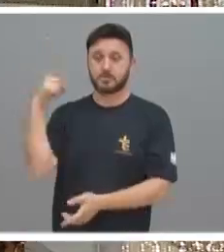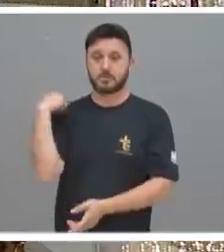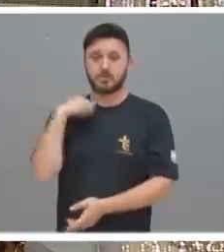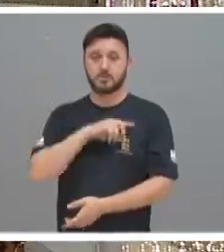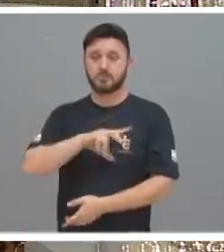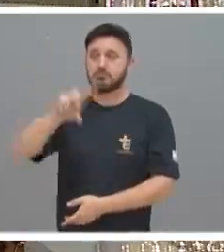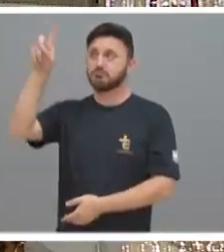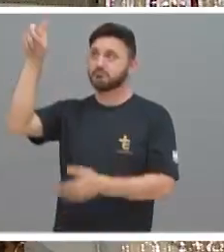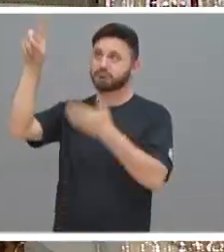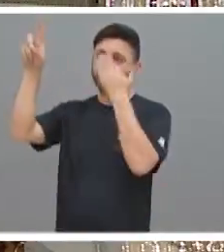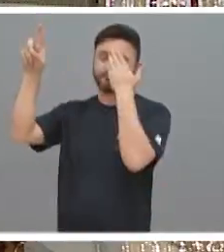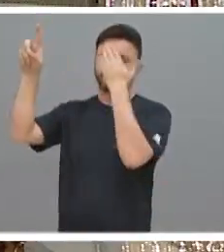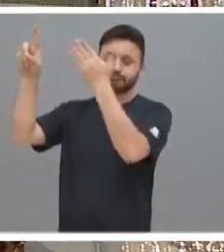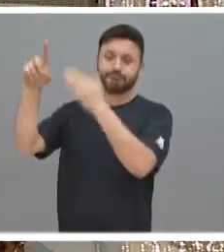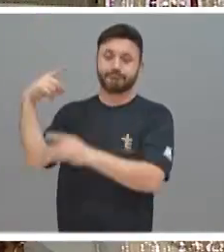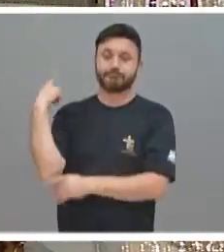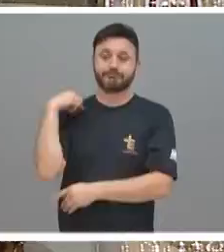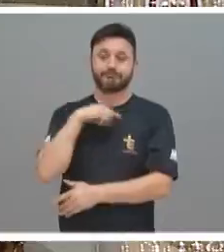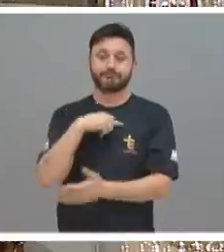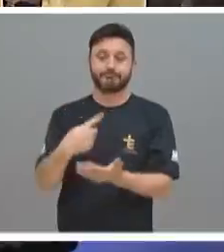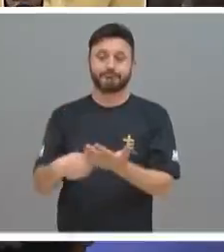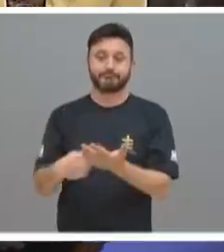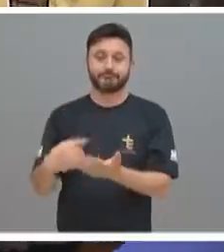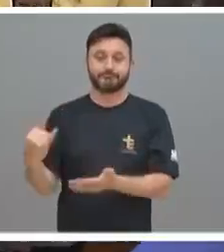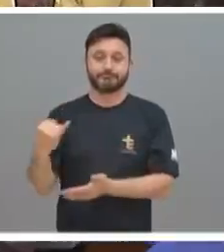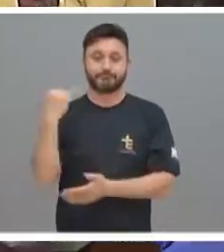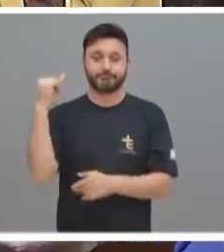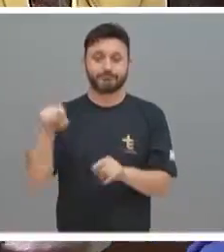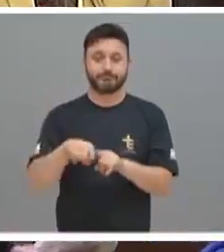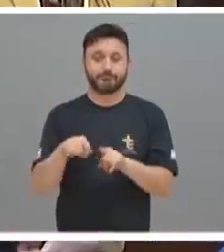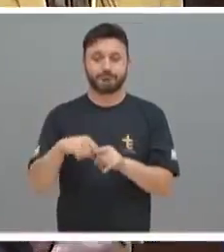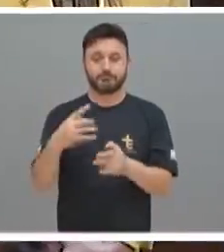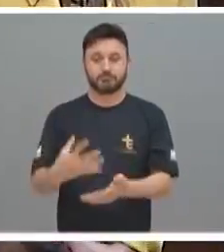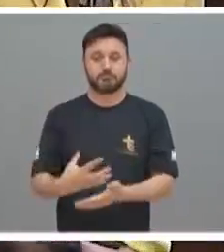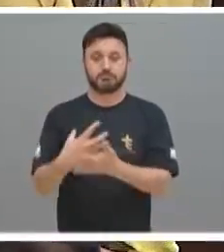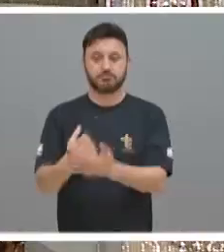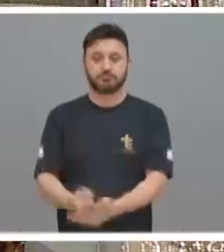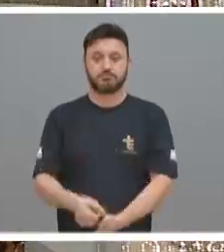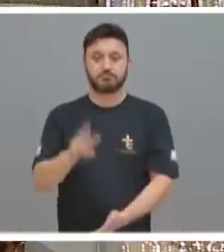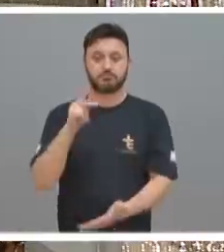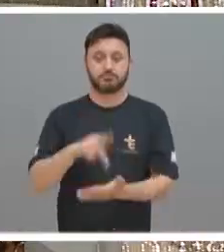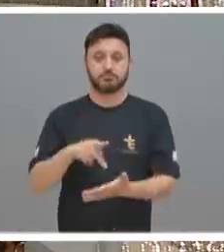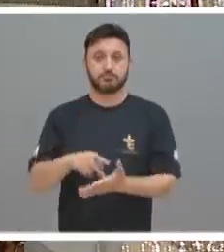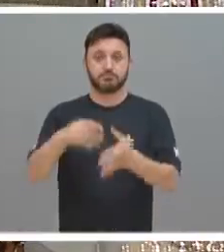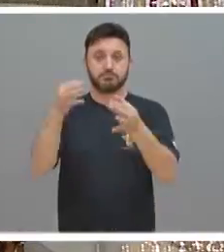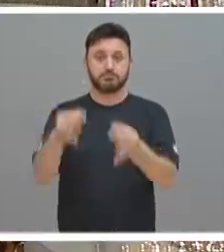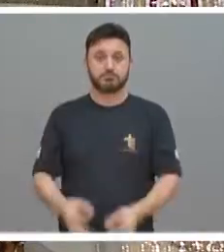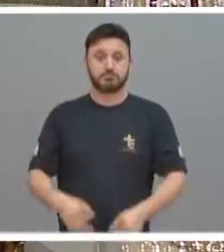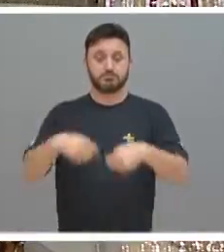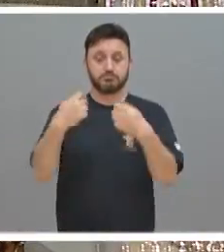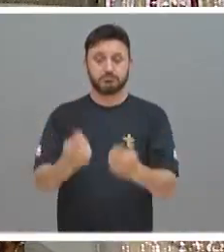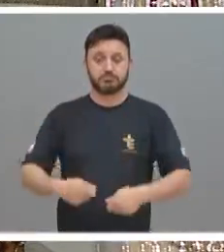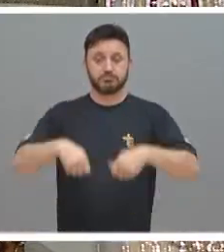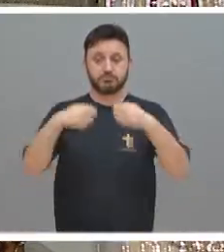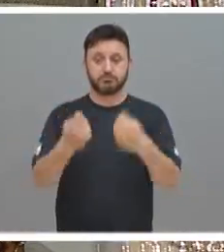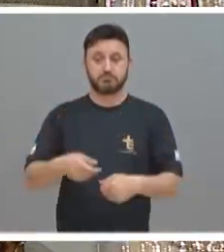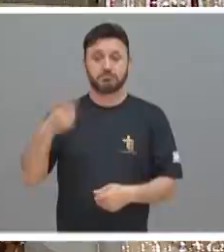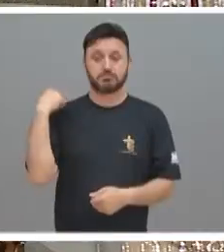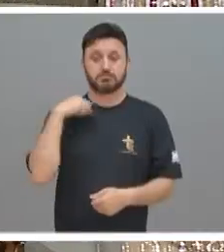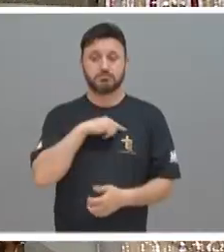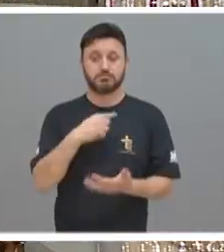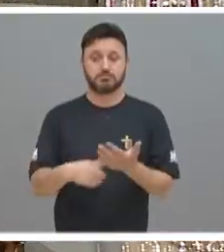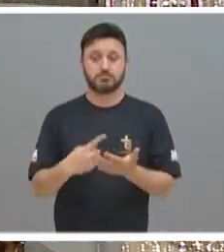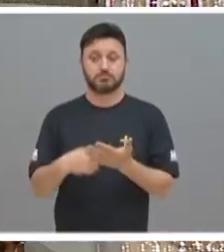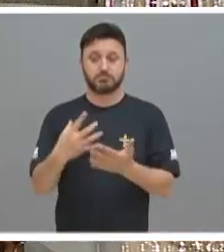Deus. Demos graças ao Senhor nosso Deus. É nosso dever e nossa salvação. Na verdade, é justo e necessário.